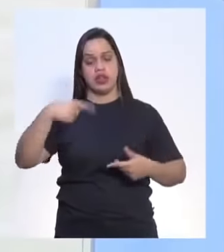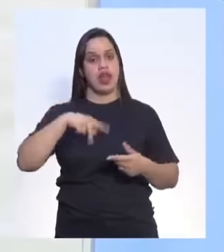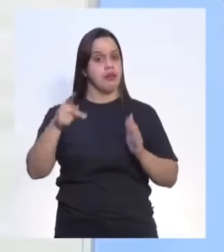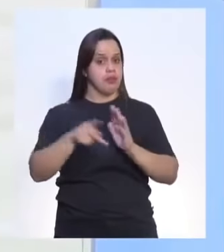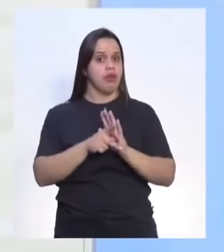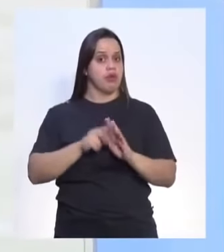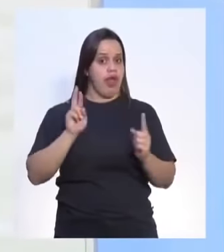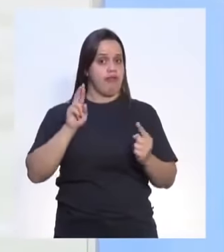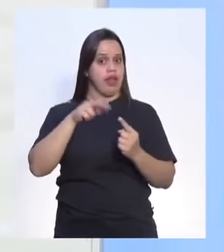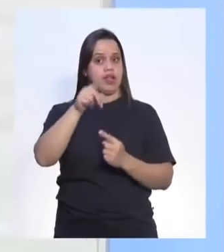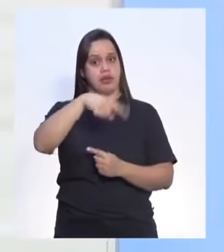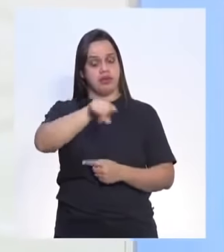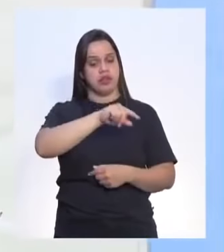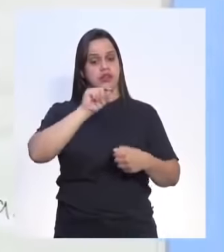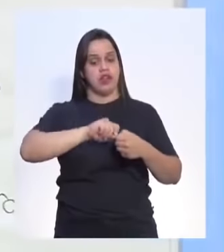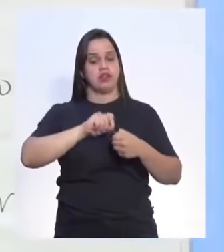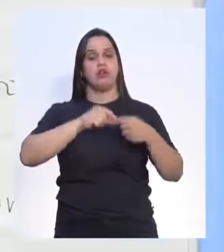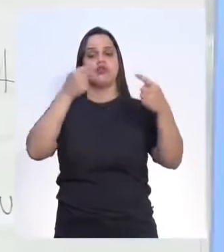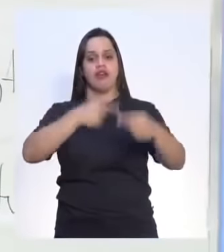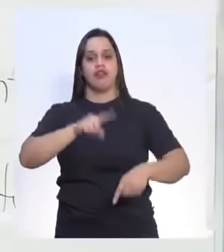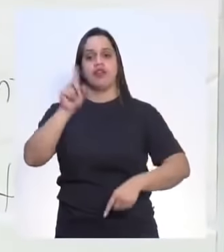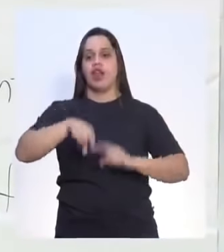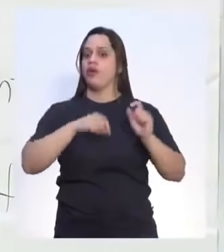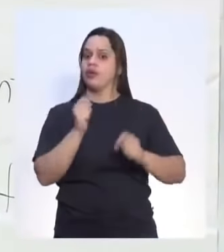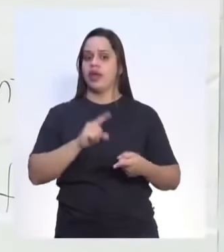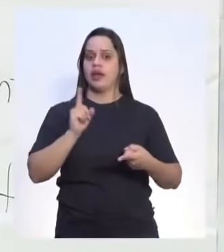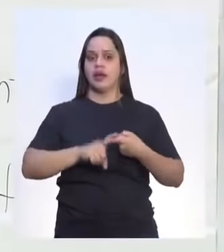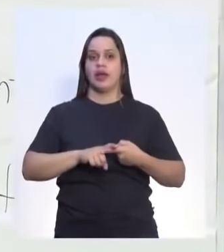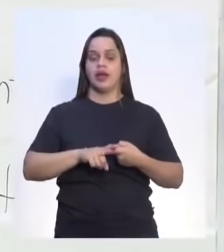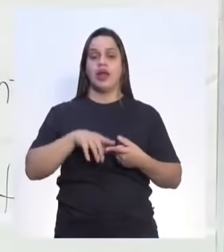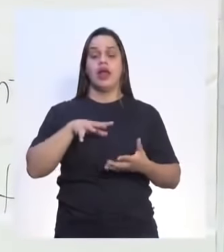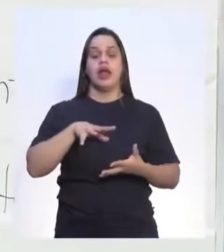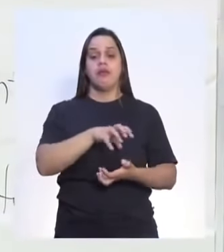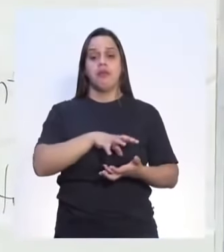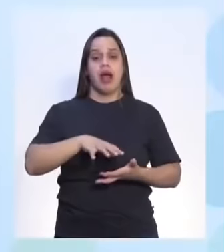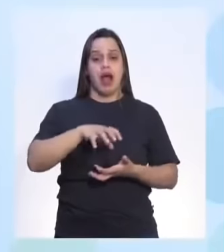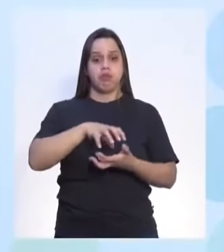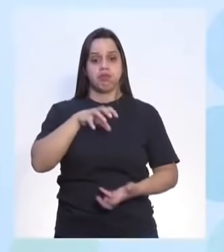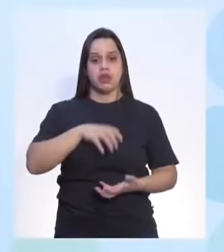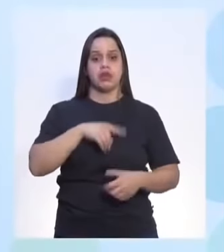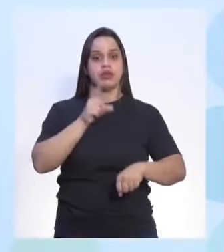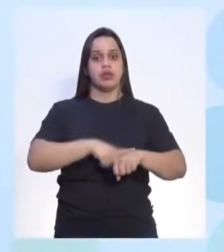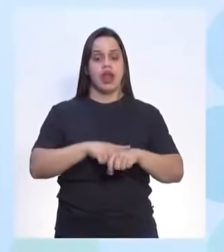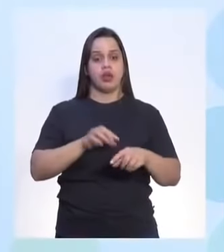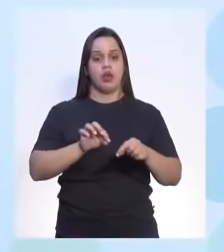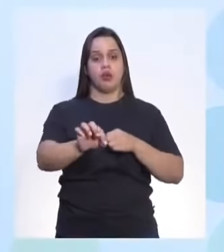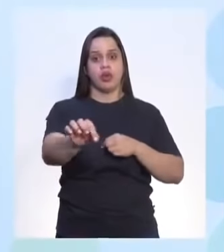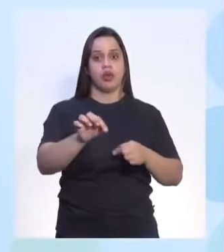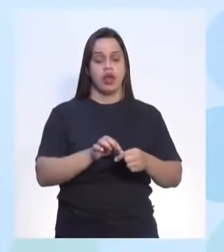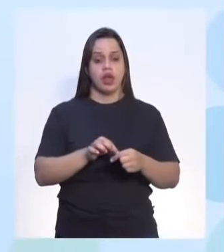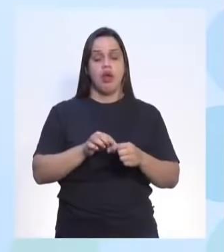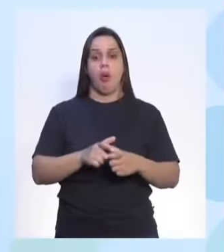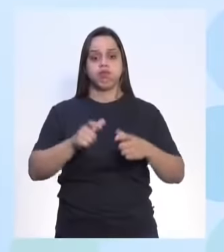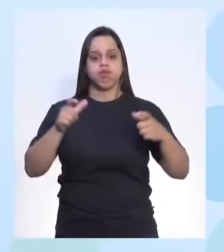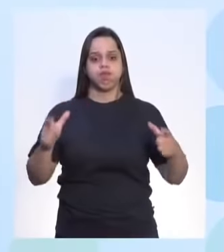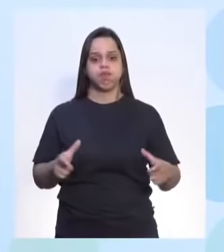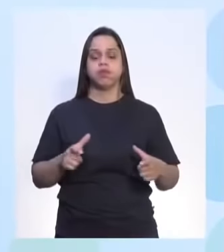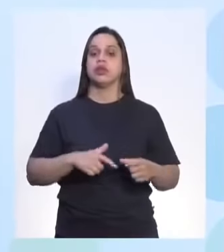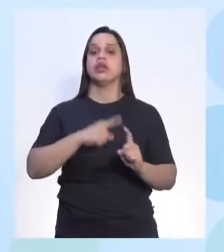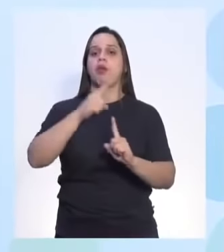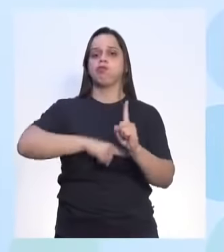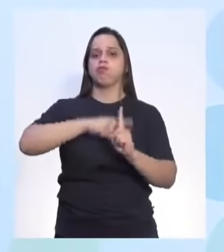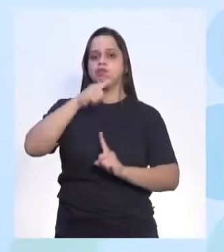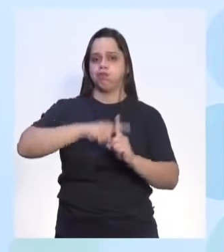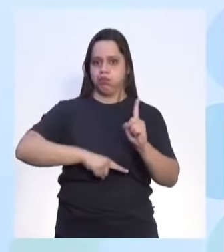fazerem esse desafio, tá ok? Ó, a massa, o tempo, o comprimento, o volume e a